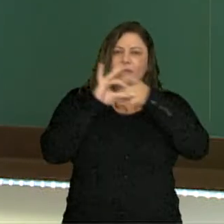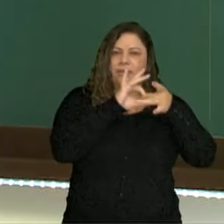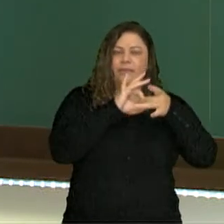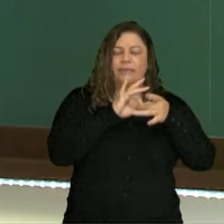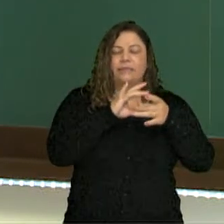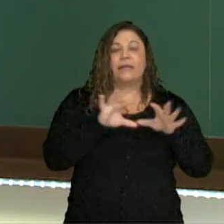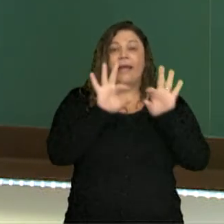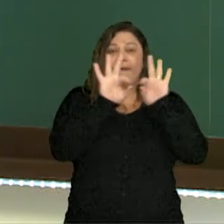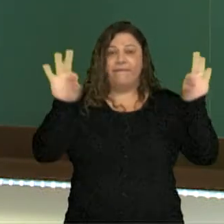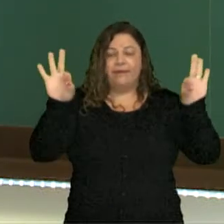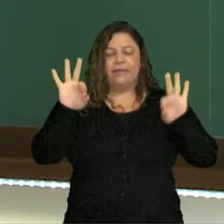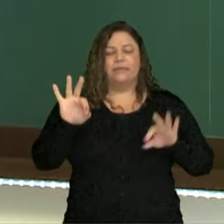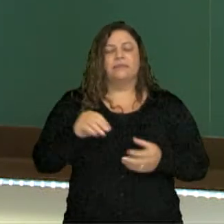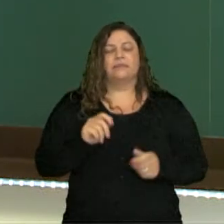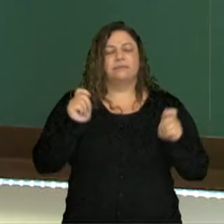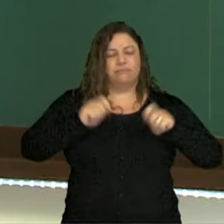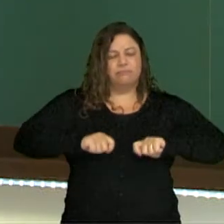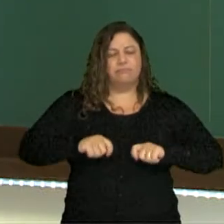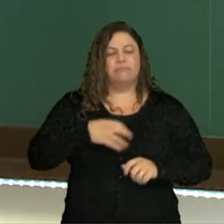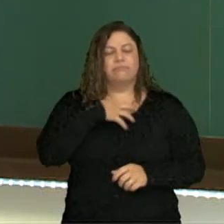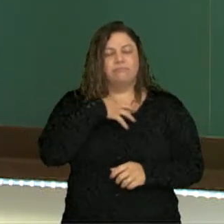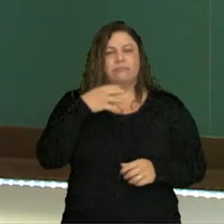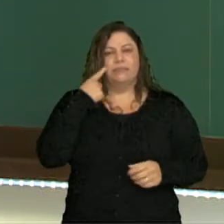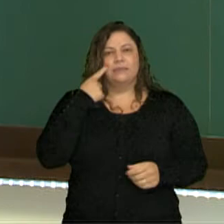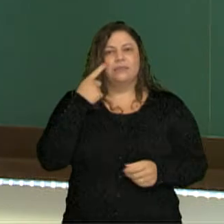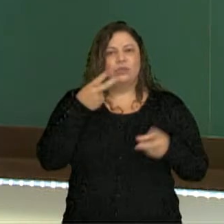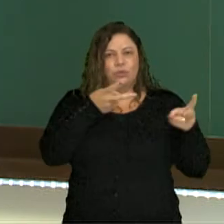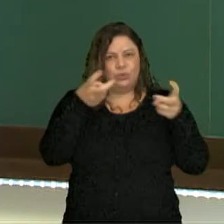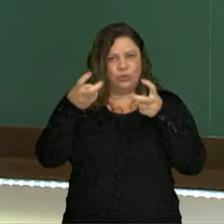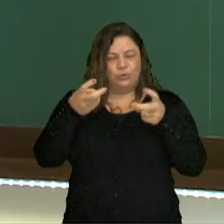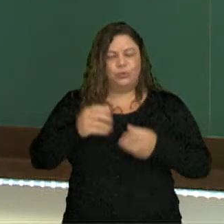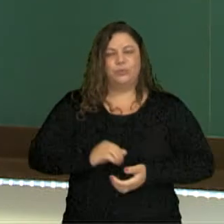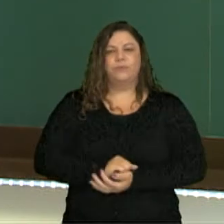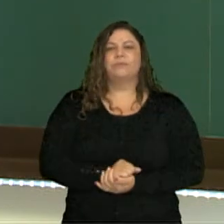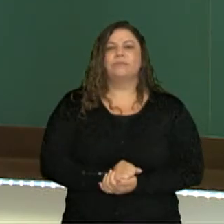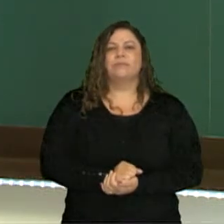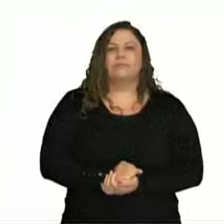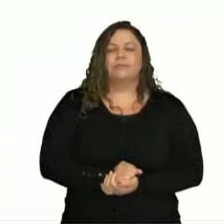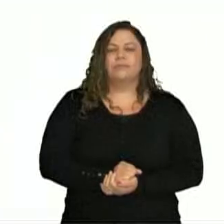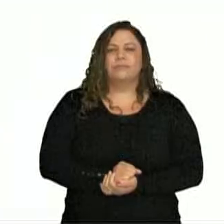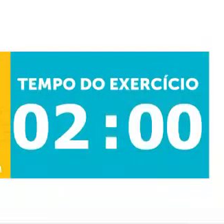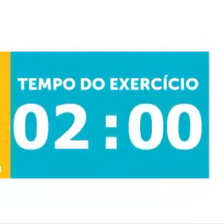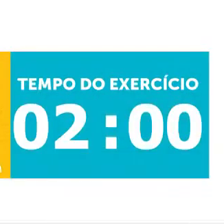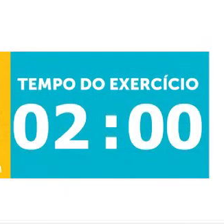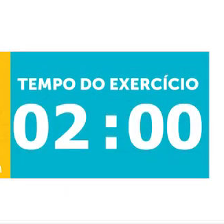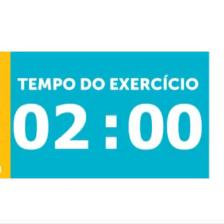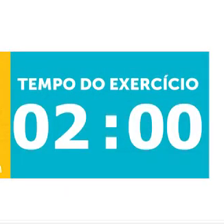ter sentido dentro desse contexto. Um tempinho aí para você responder e já voltamos para corrigir.